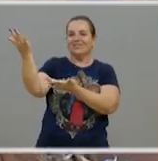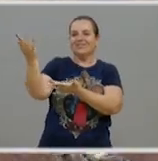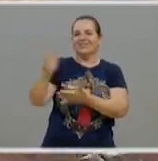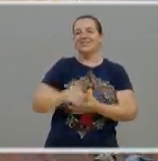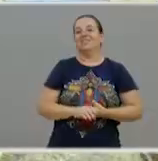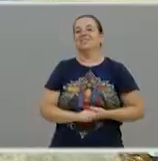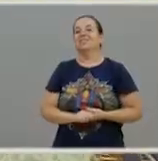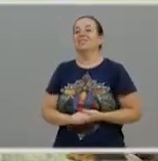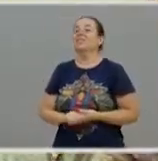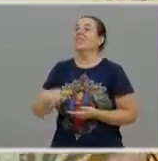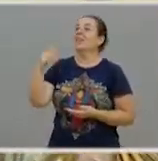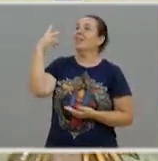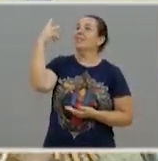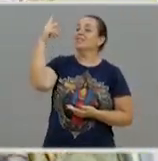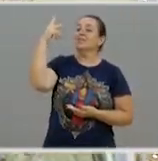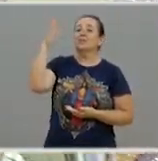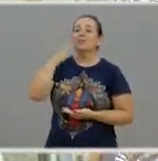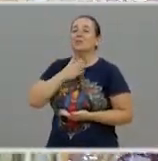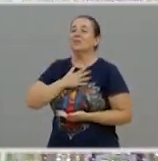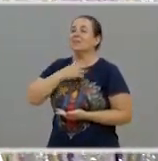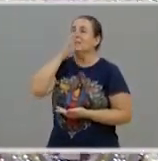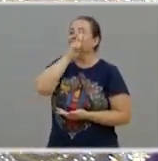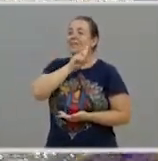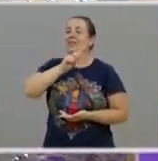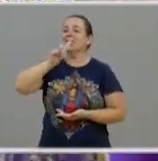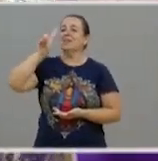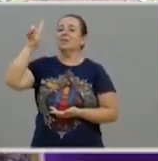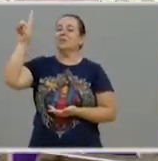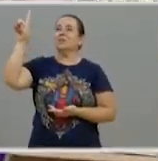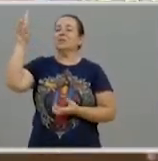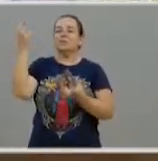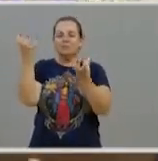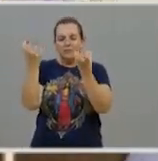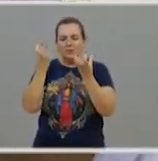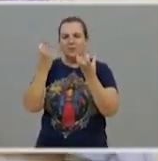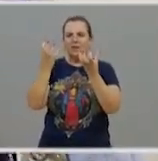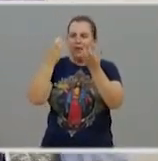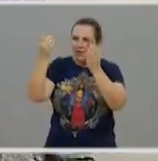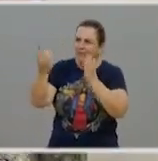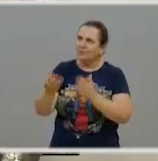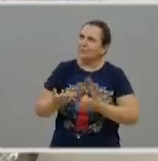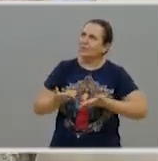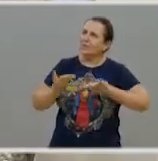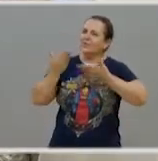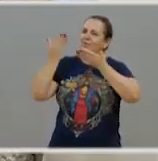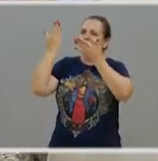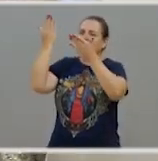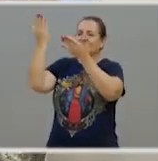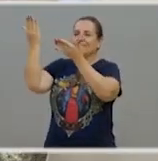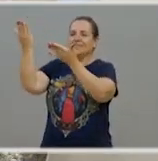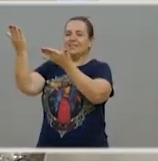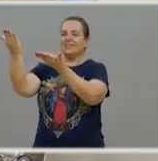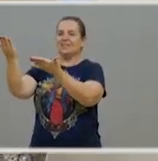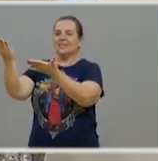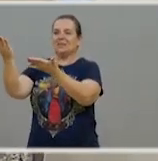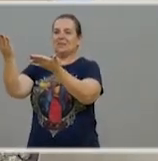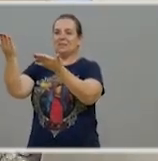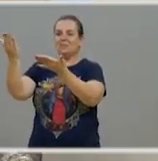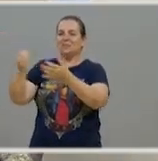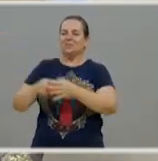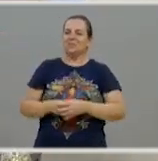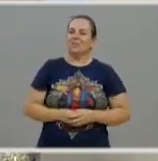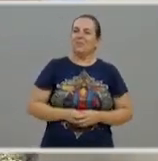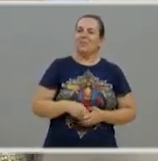voz. A ti, meu Deus, eu quero me